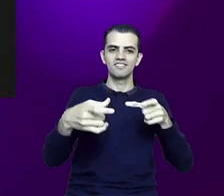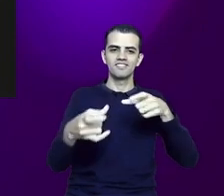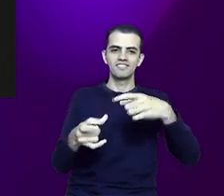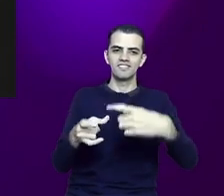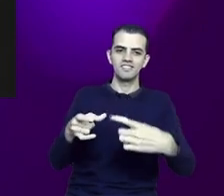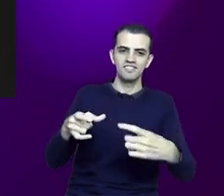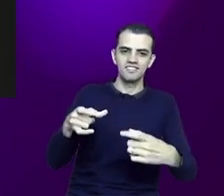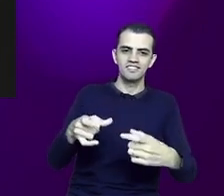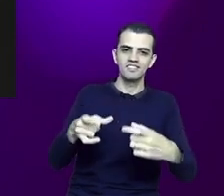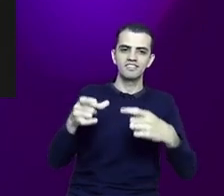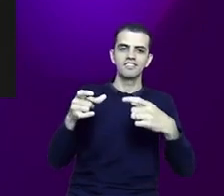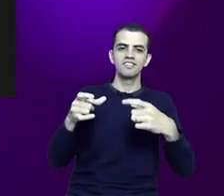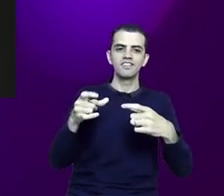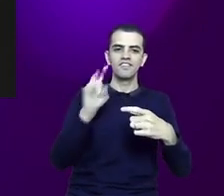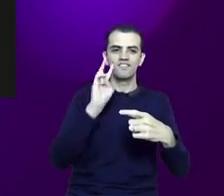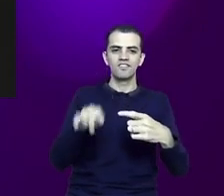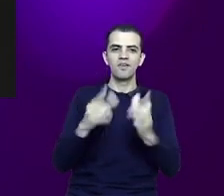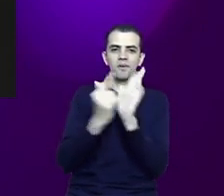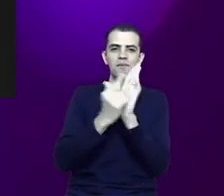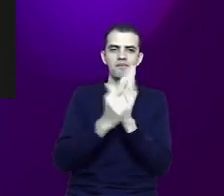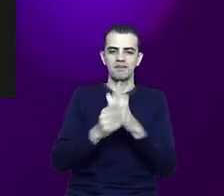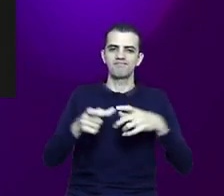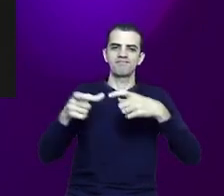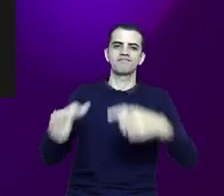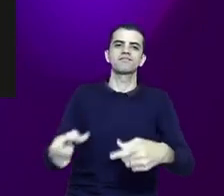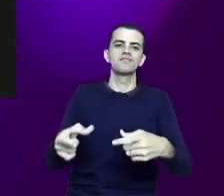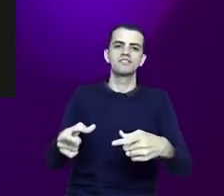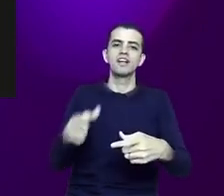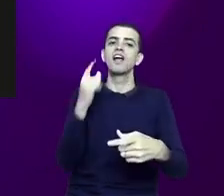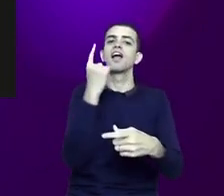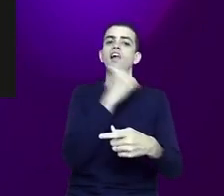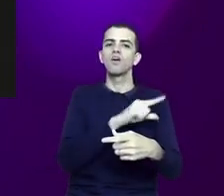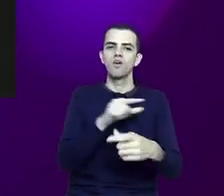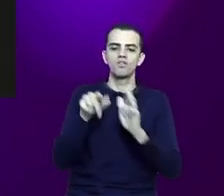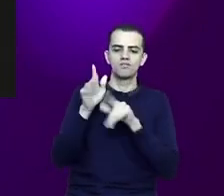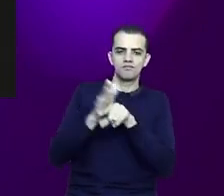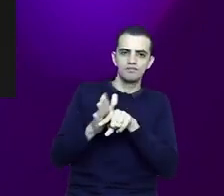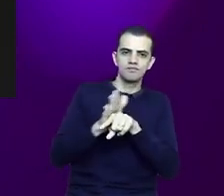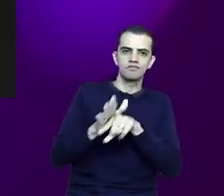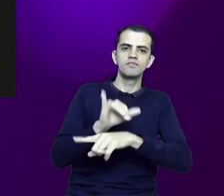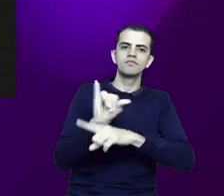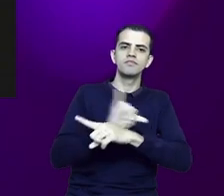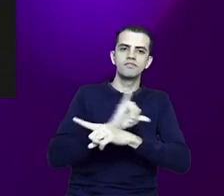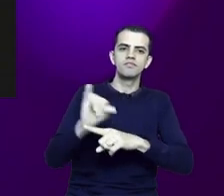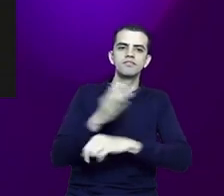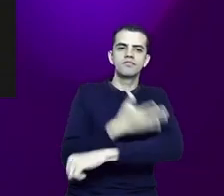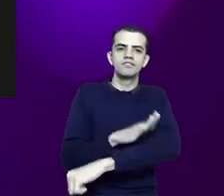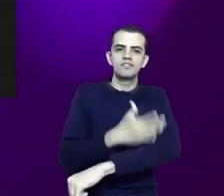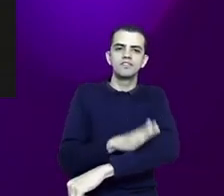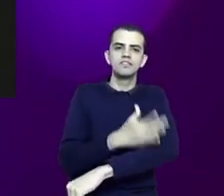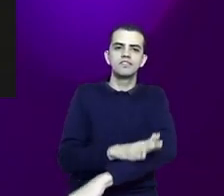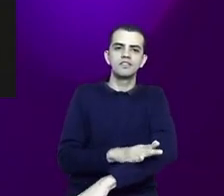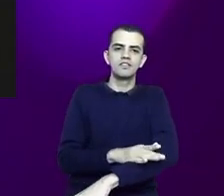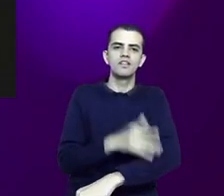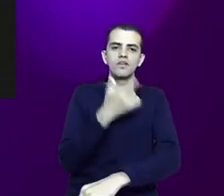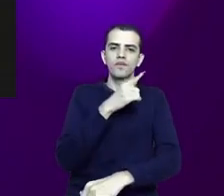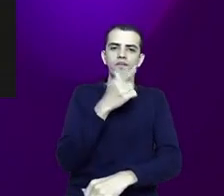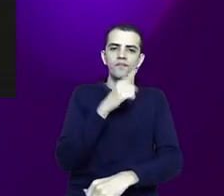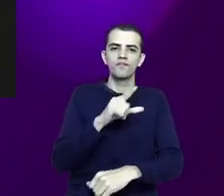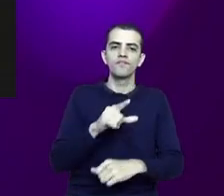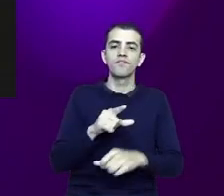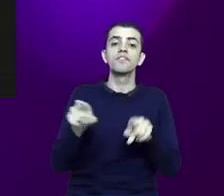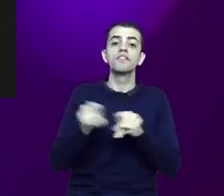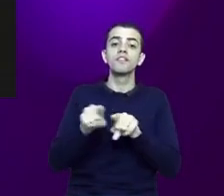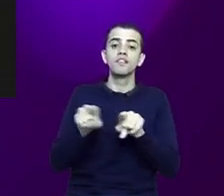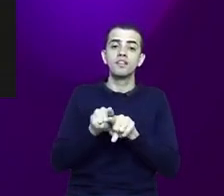nosso celular, com uma folha de papel. Então, a gente consegue fazer, avaliar esse planejamento completo. A gente consegue fazer também a avaliação,